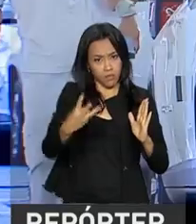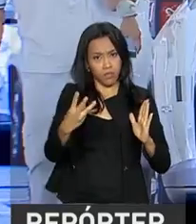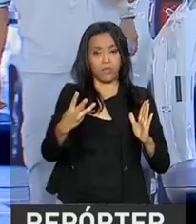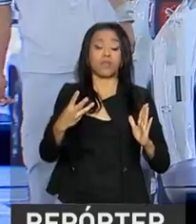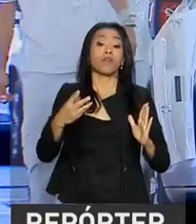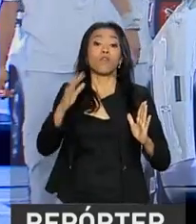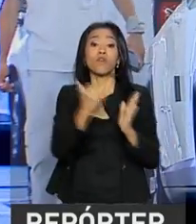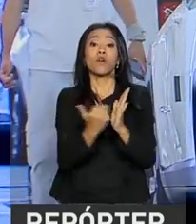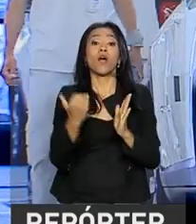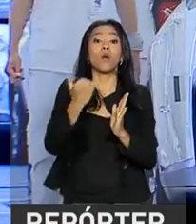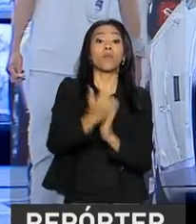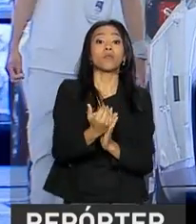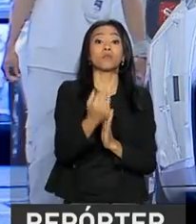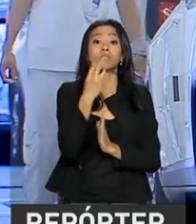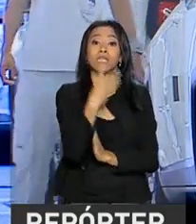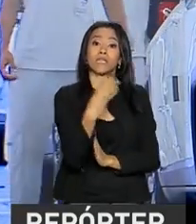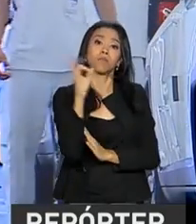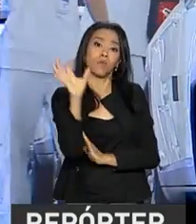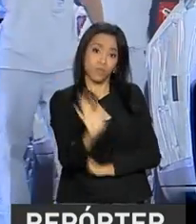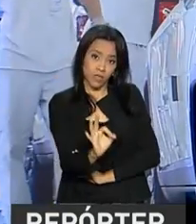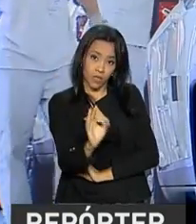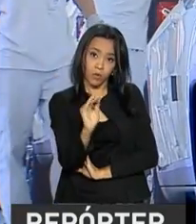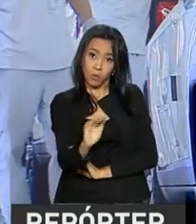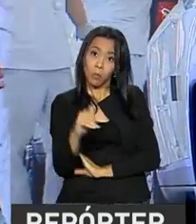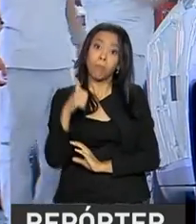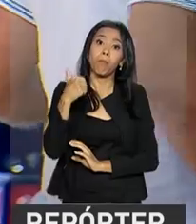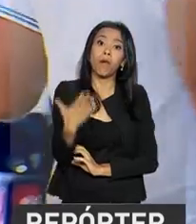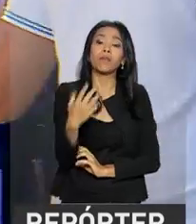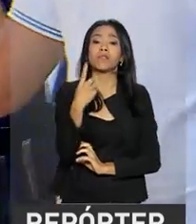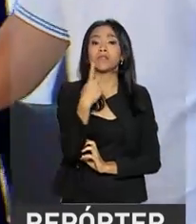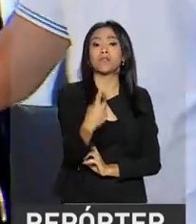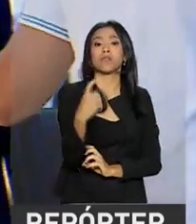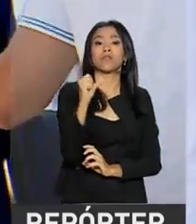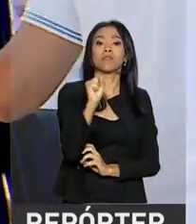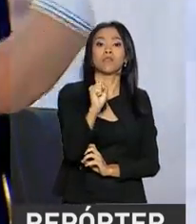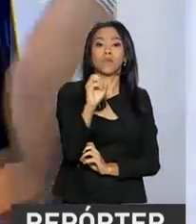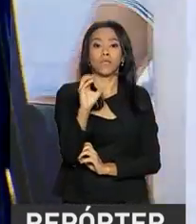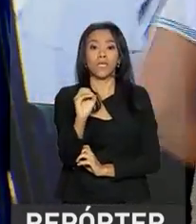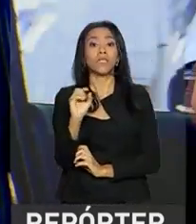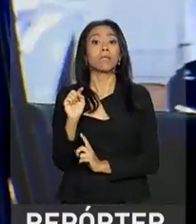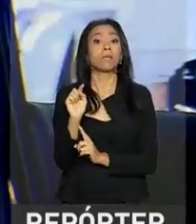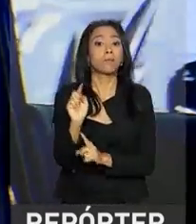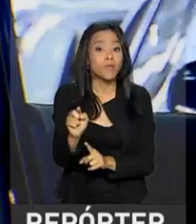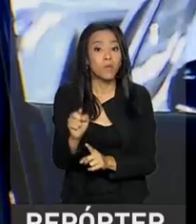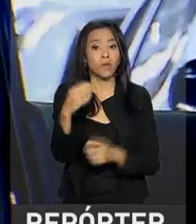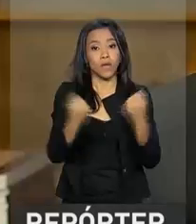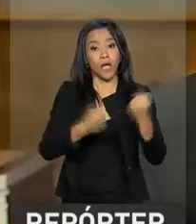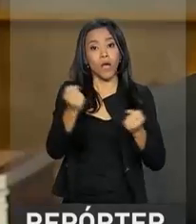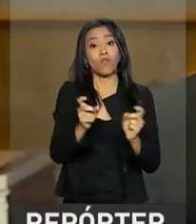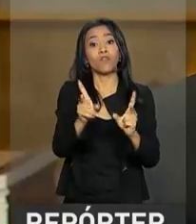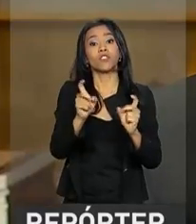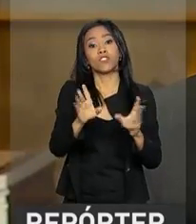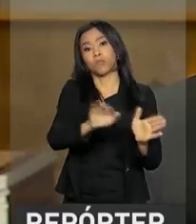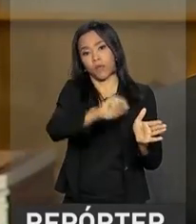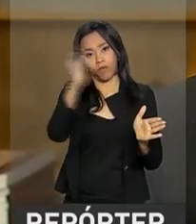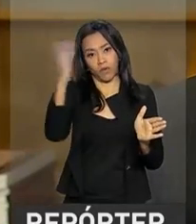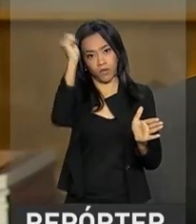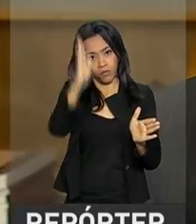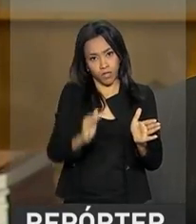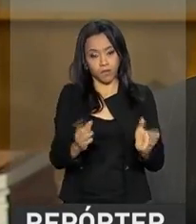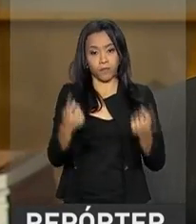foi superior a 3%, com mais de 180 mil veículos vendidos para o exterior. As